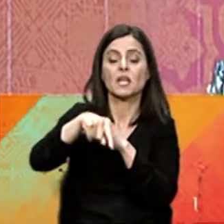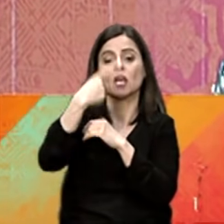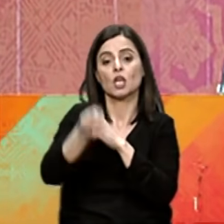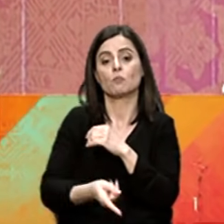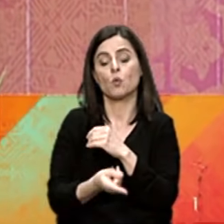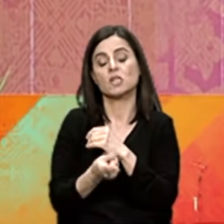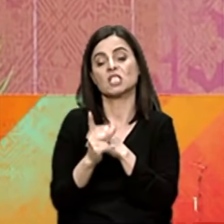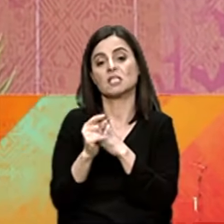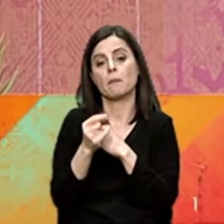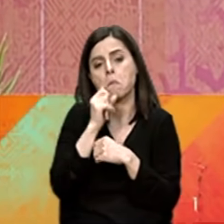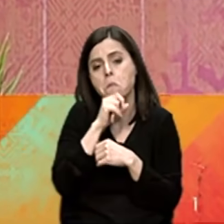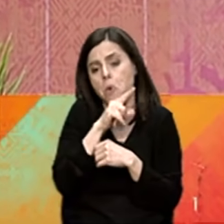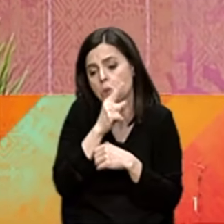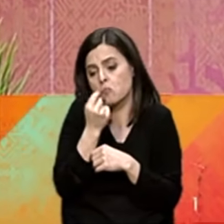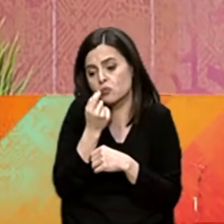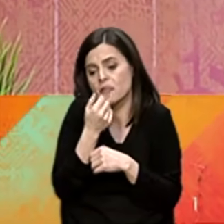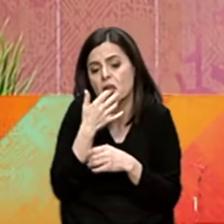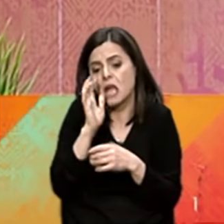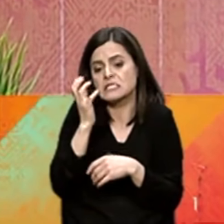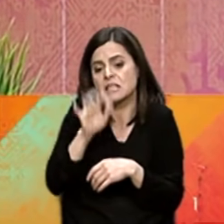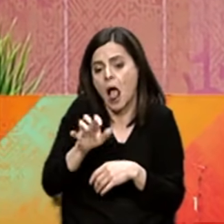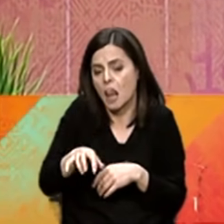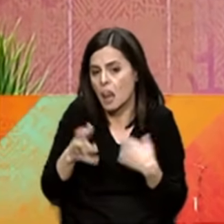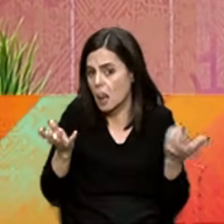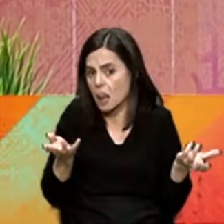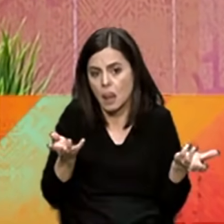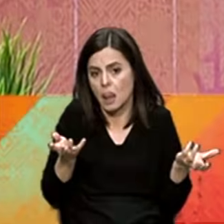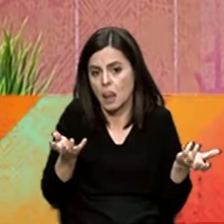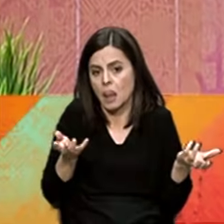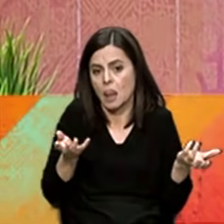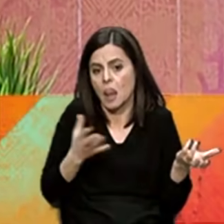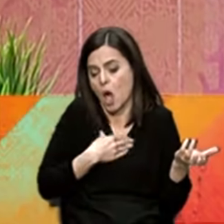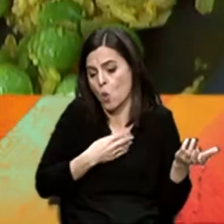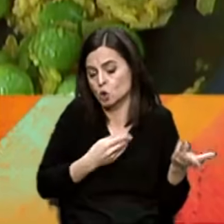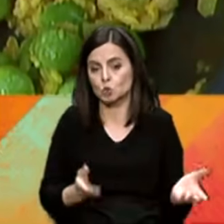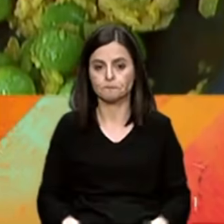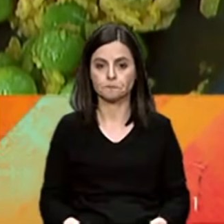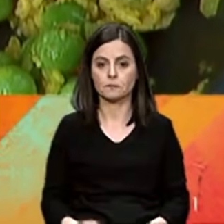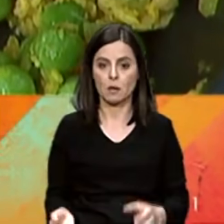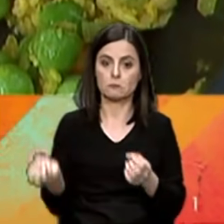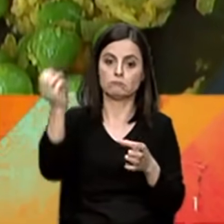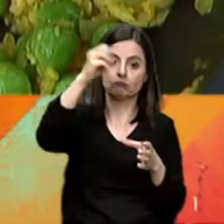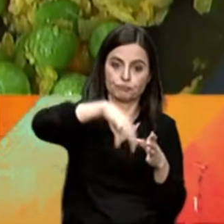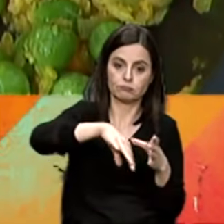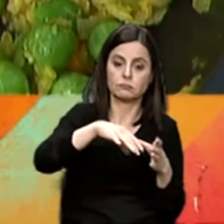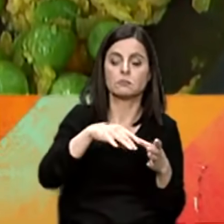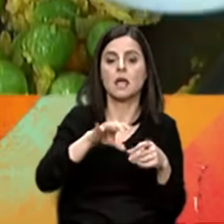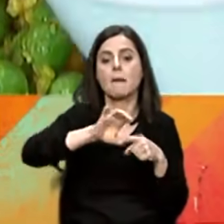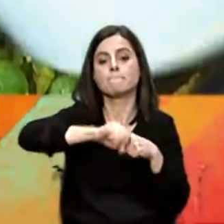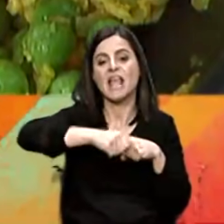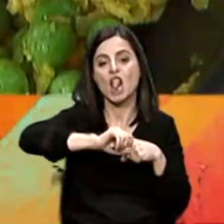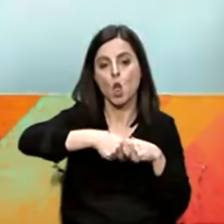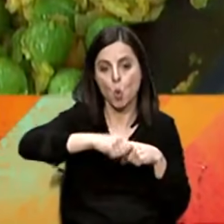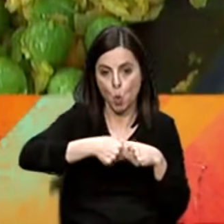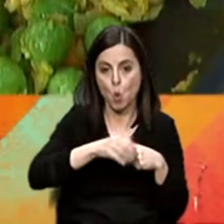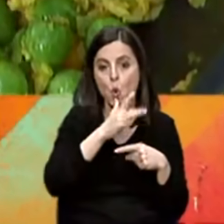de sal, a gosto. Sónia, então agora vou juntar aqui o milho, ai que tinha um bocadinho de água. Mais colorido.